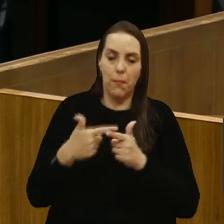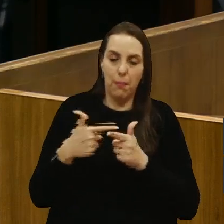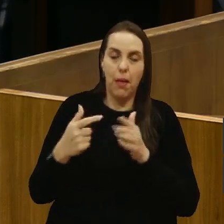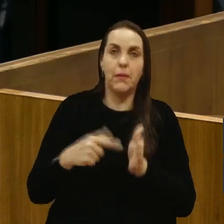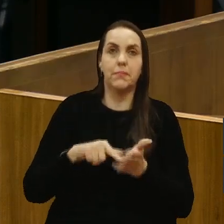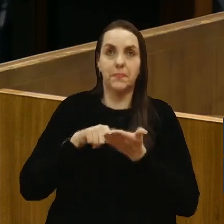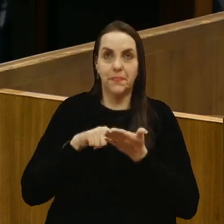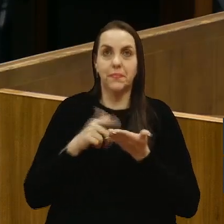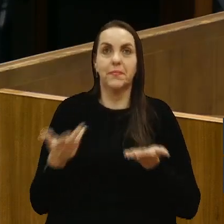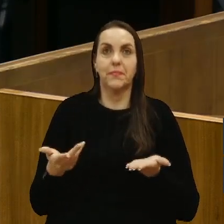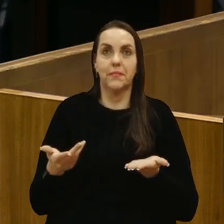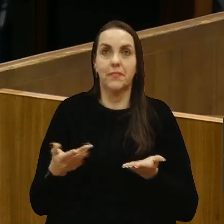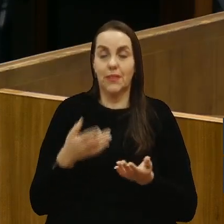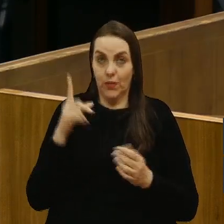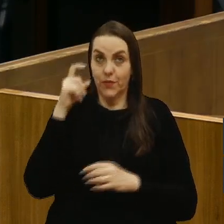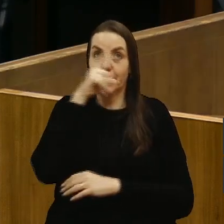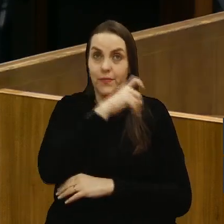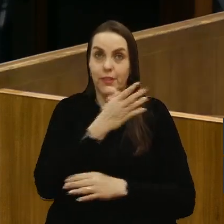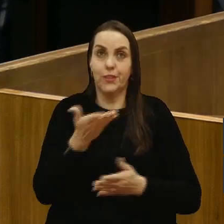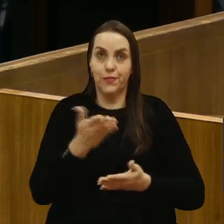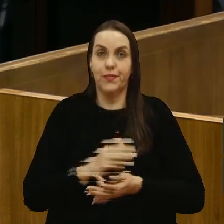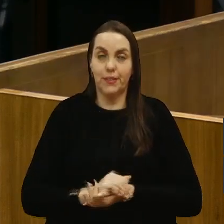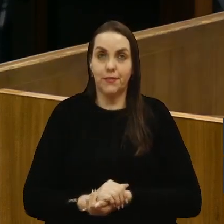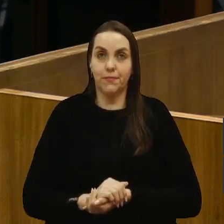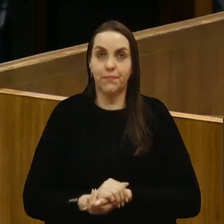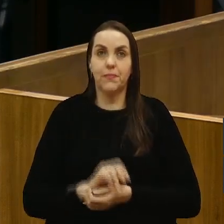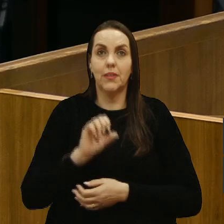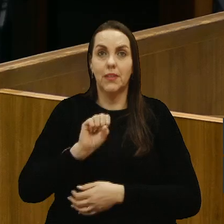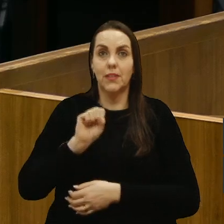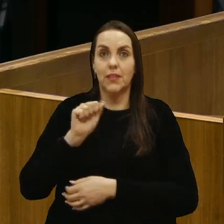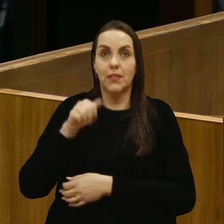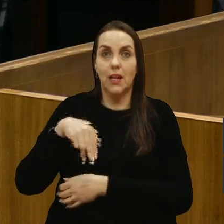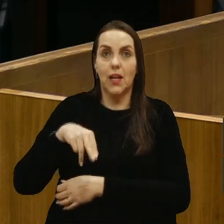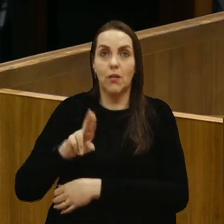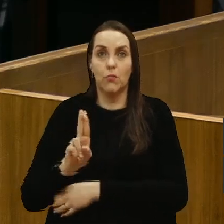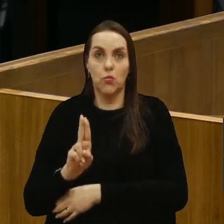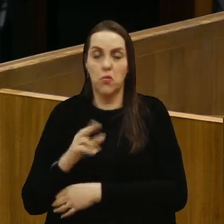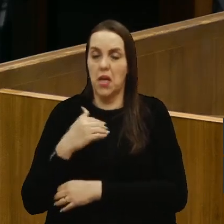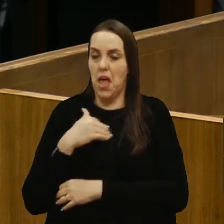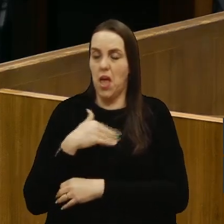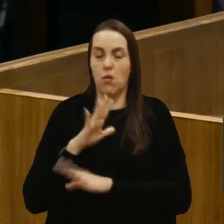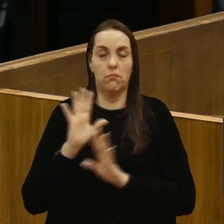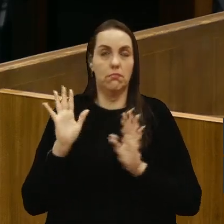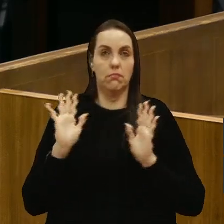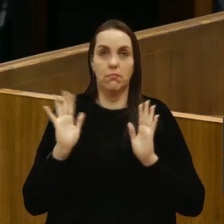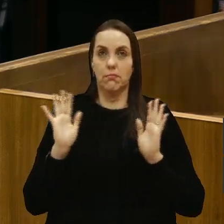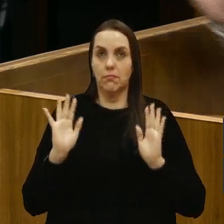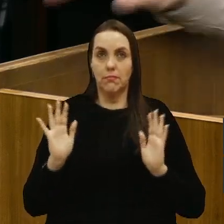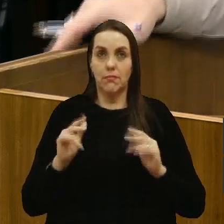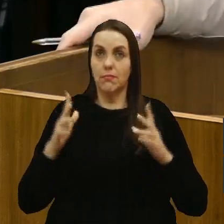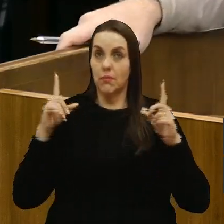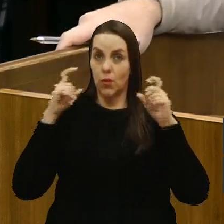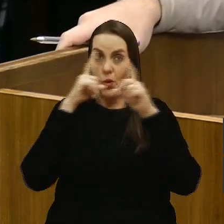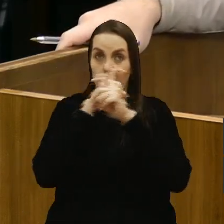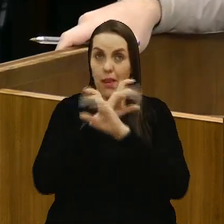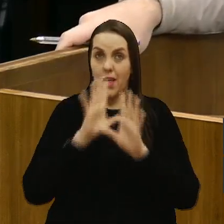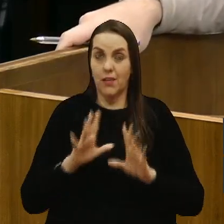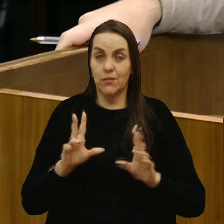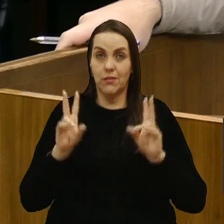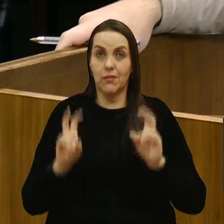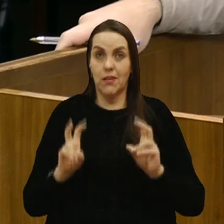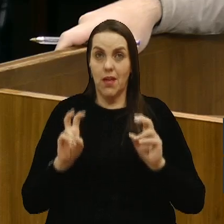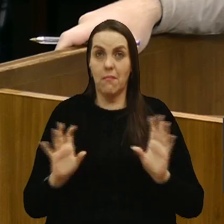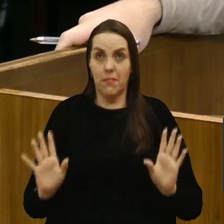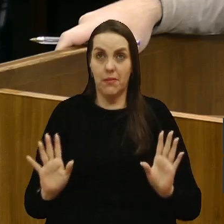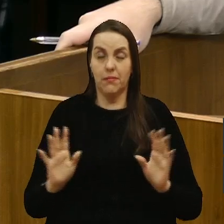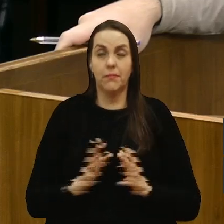Então, assim fica difícil. A questão do SAMU, não tomei partido algum, como é um tema complexo e para